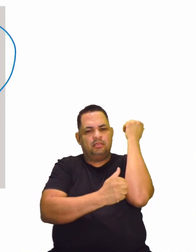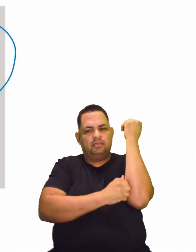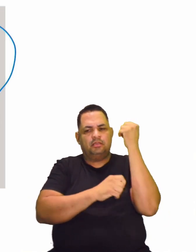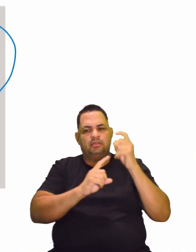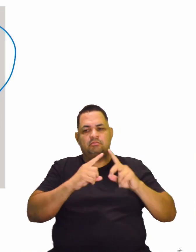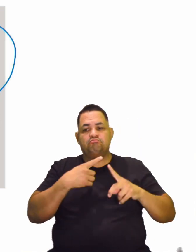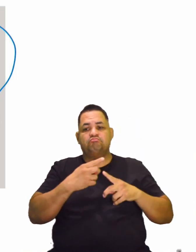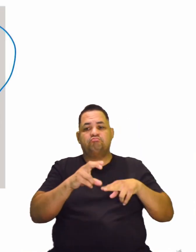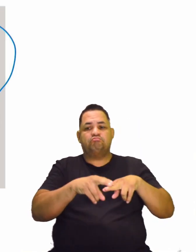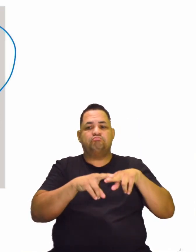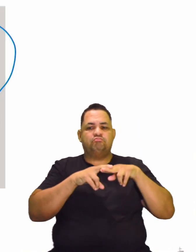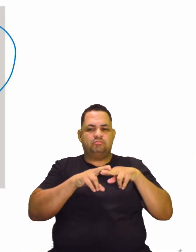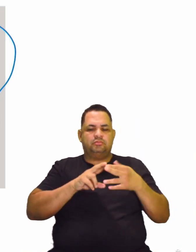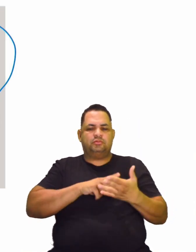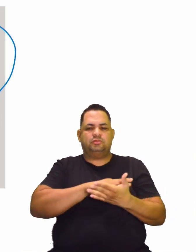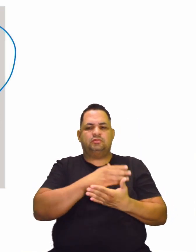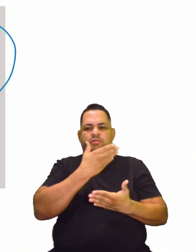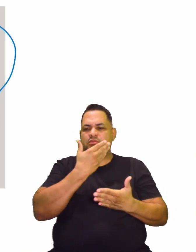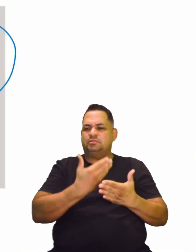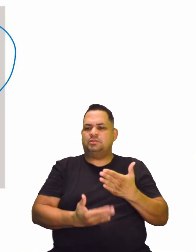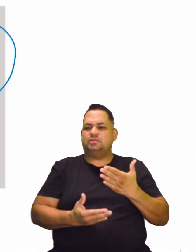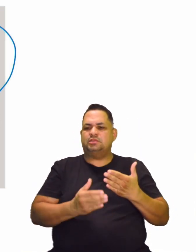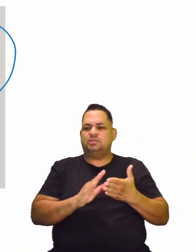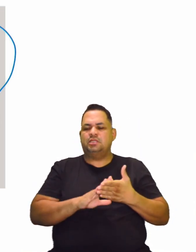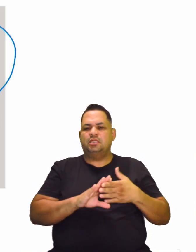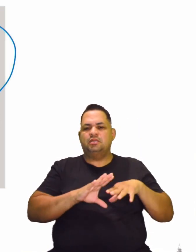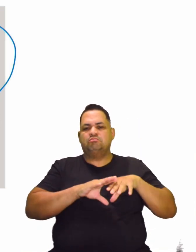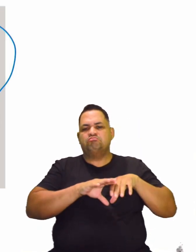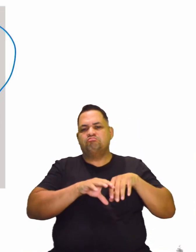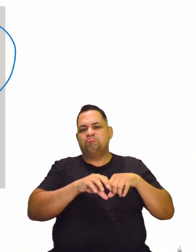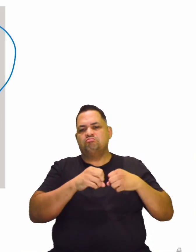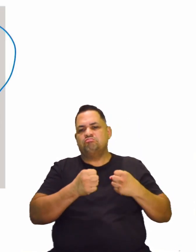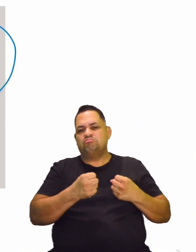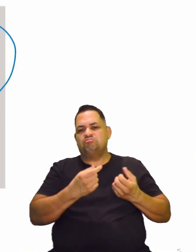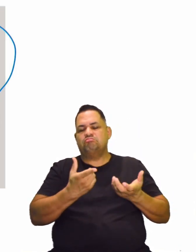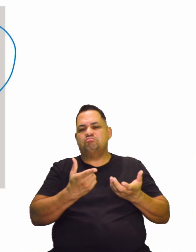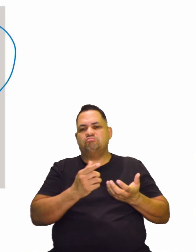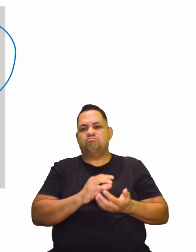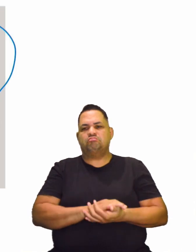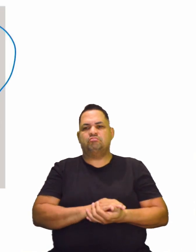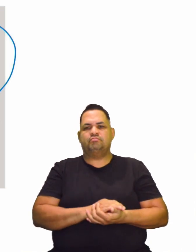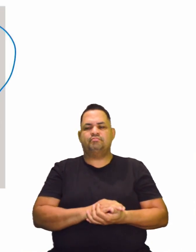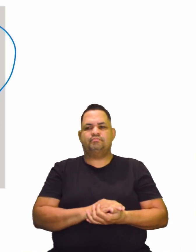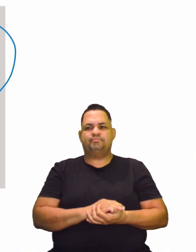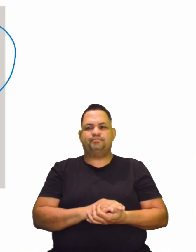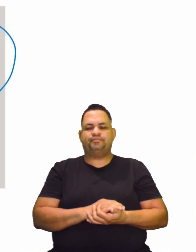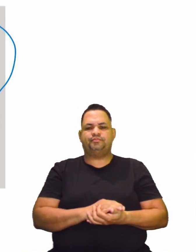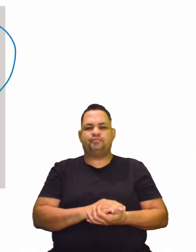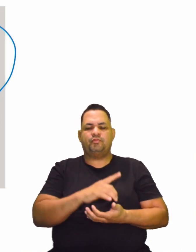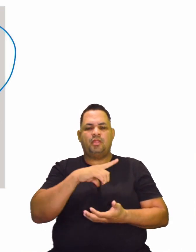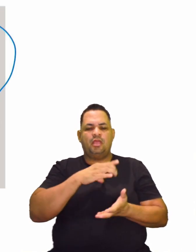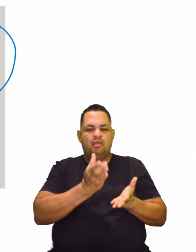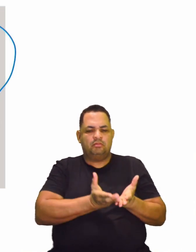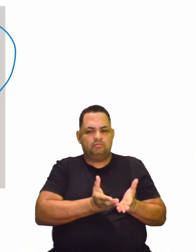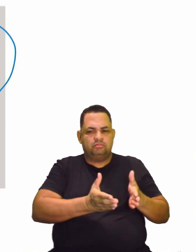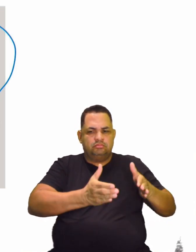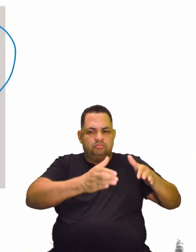mas permaneceram as feitas em vasos, por exemplo. Não sei se eu trouxe algum exemplo de vaso,